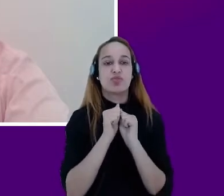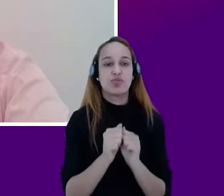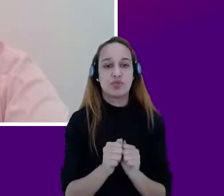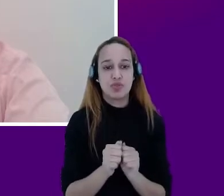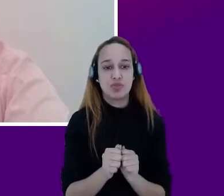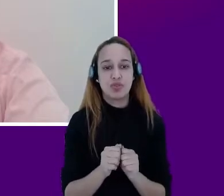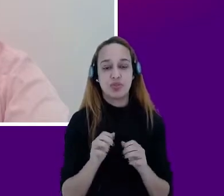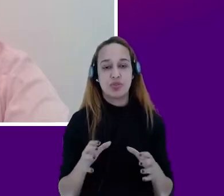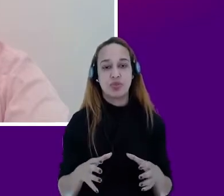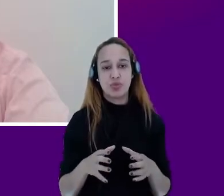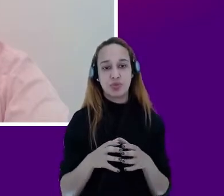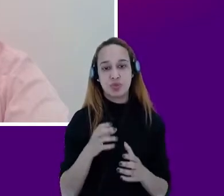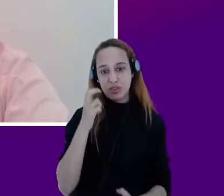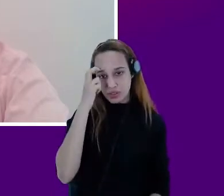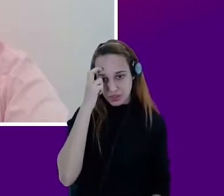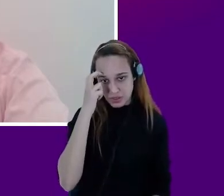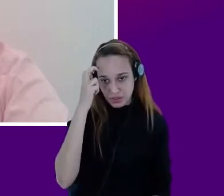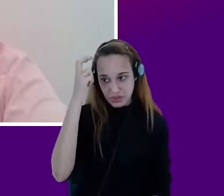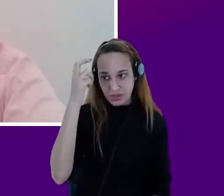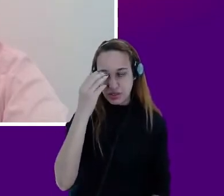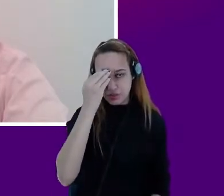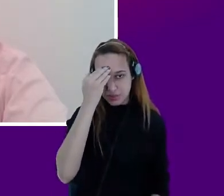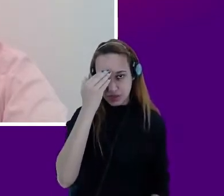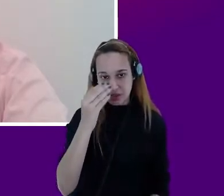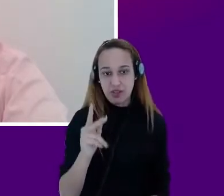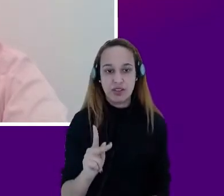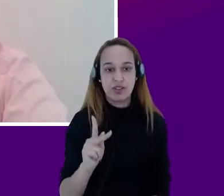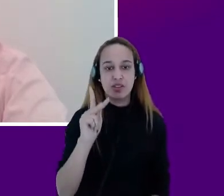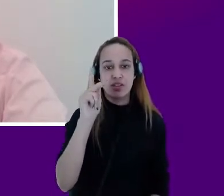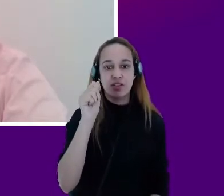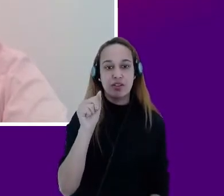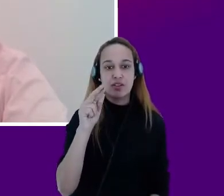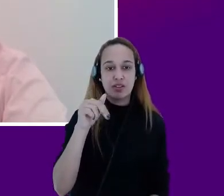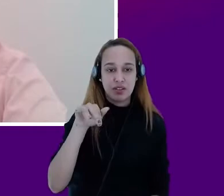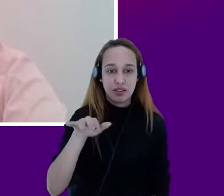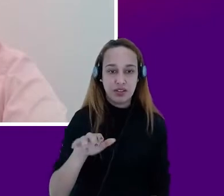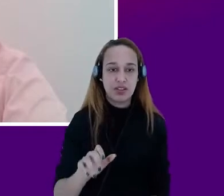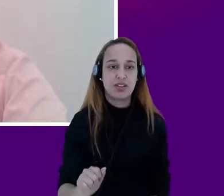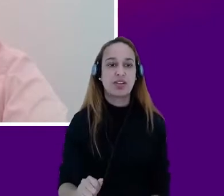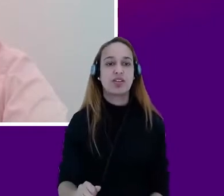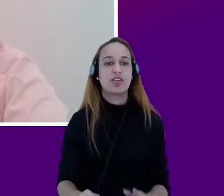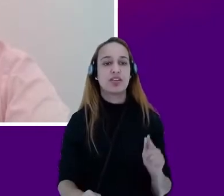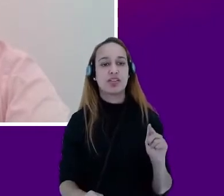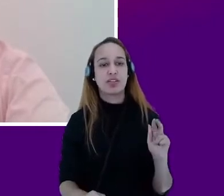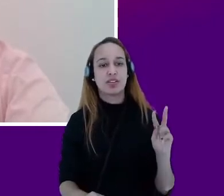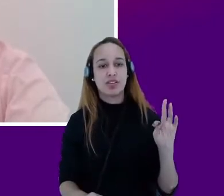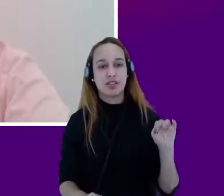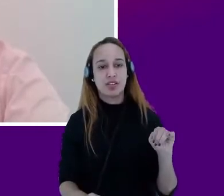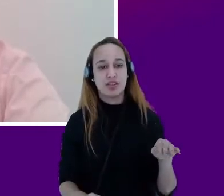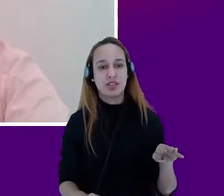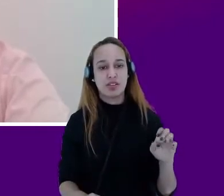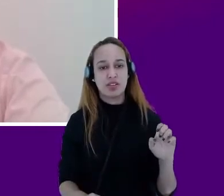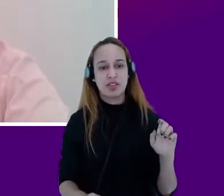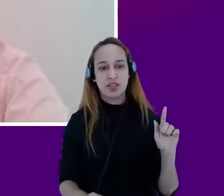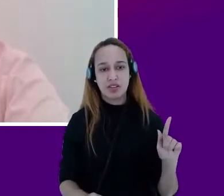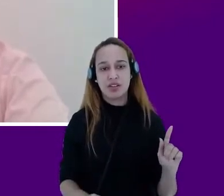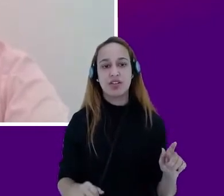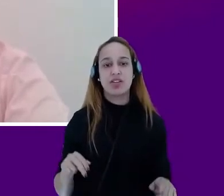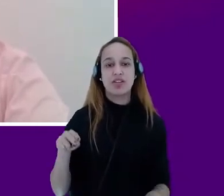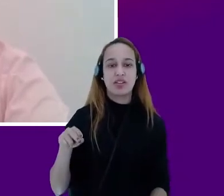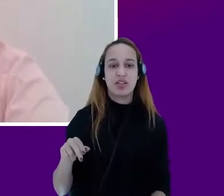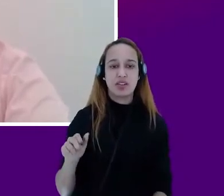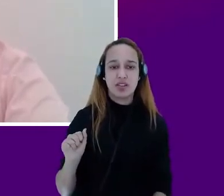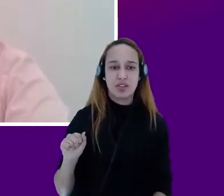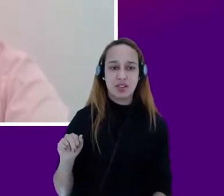de Inteligência de Mercado. Obrigado, Karina. Obrigado, Nayara. Obrigado, Gutenberg. Foi um prazer. Obrigado a todos vocês que